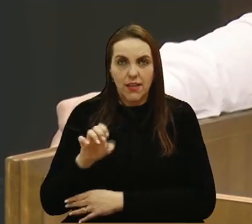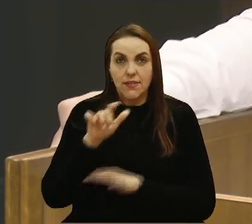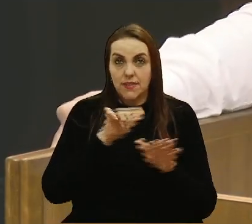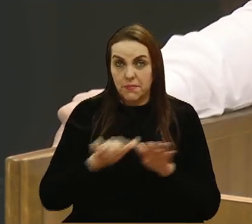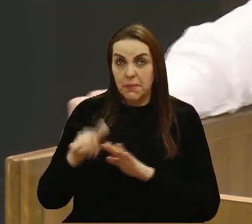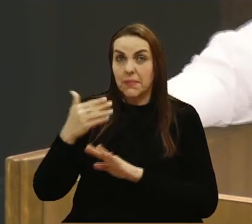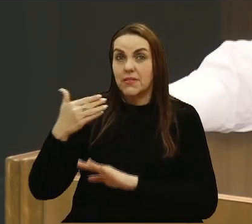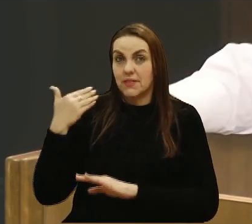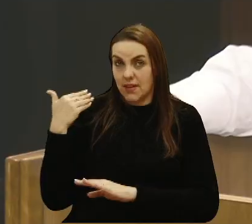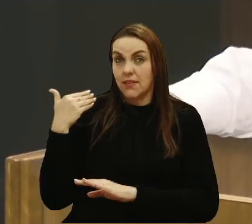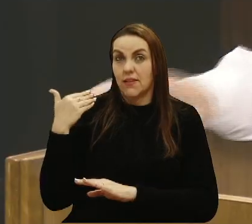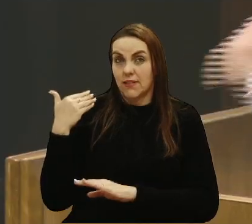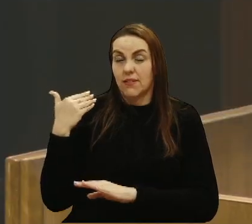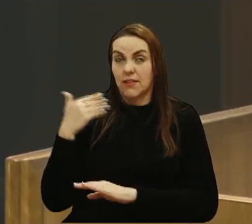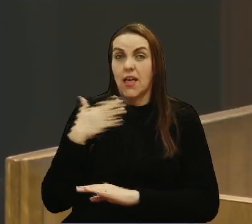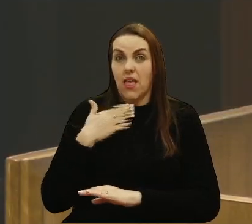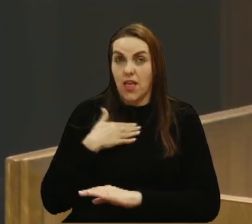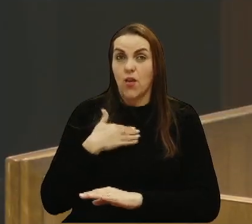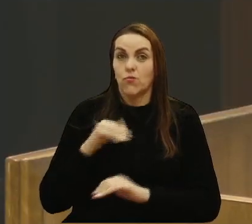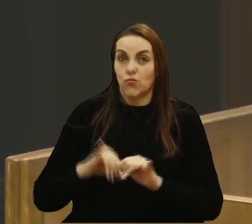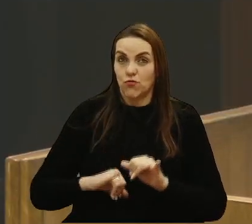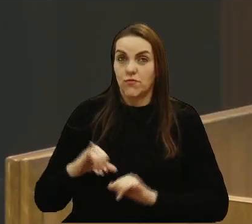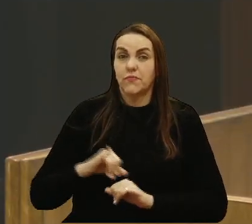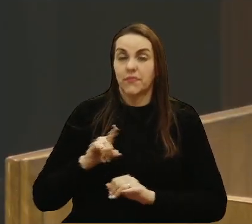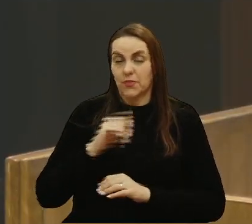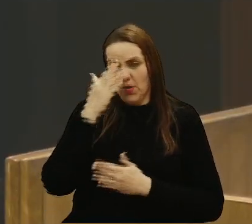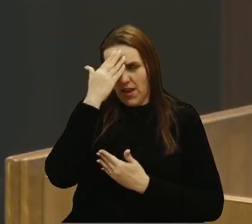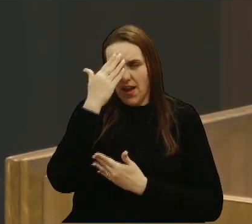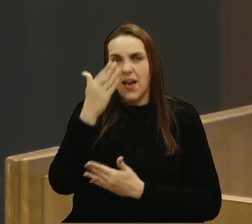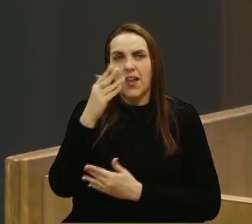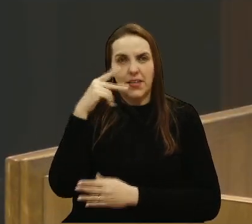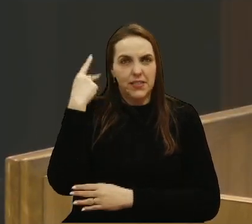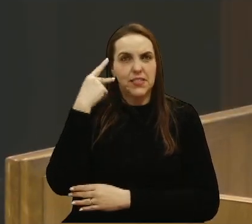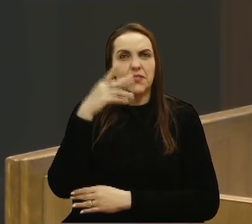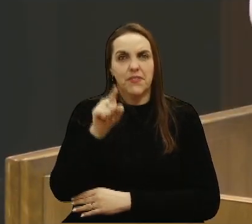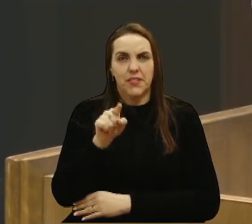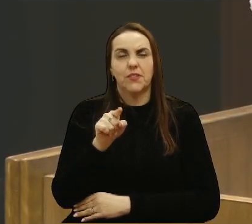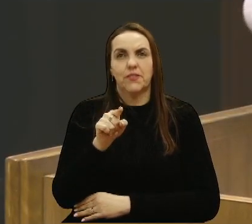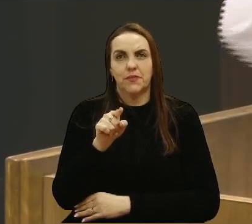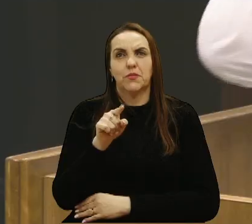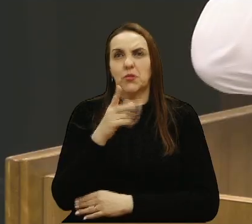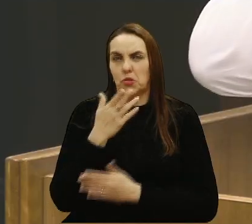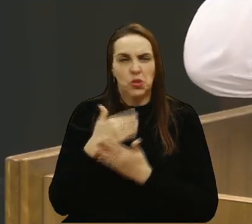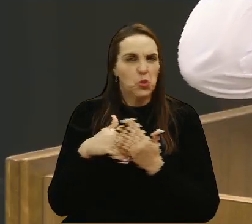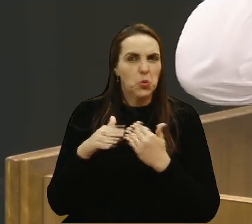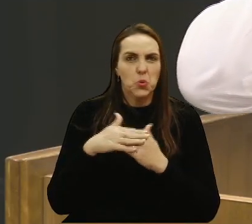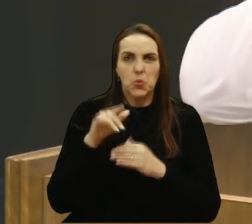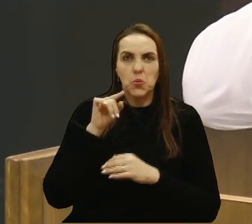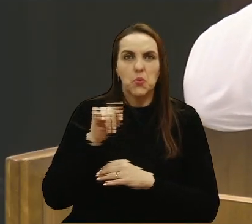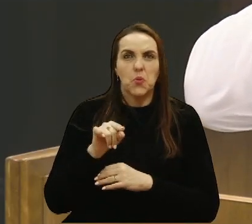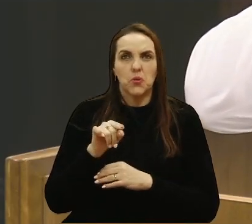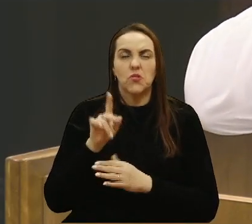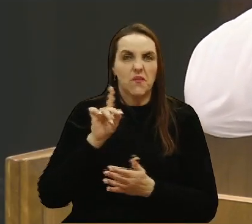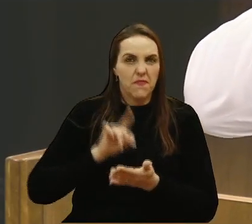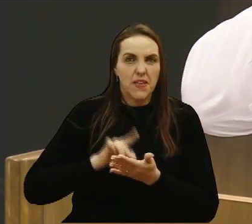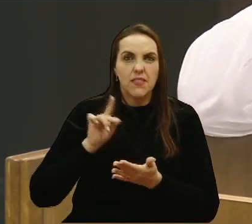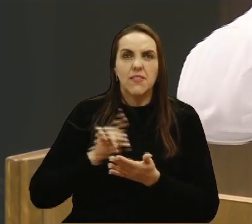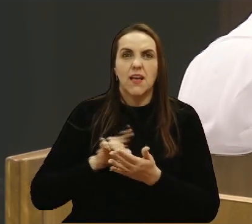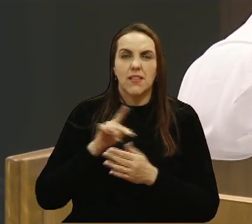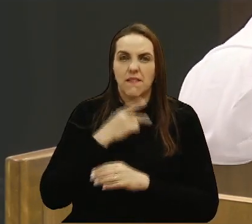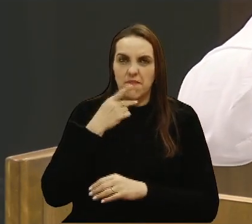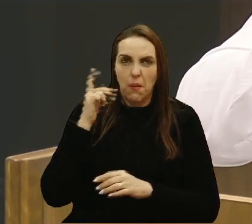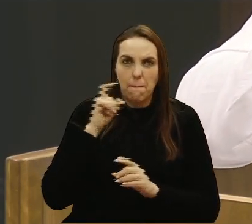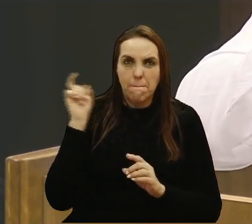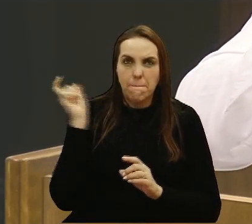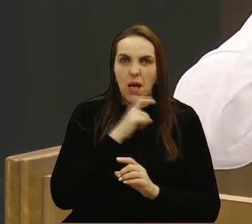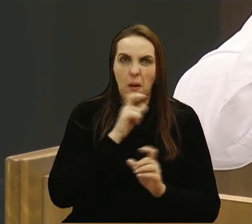Eu sofri, e eu tenho que agradecer, vereador, eu agradeço o senhor, porque todos aqueles que difamaram,